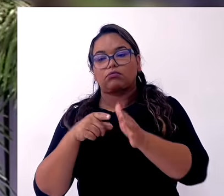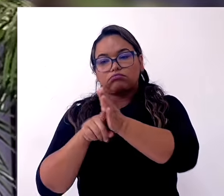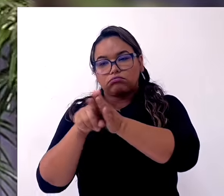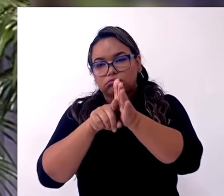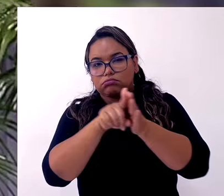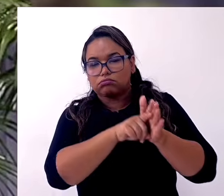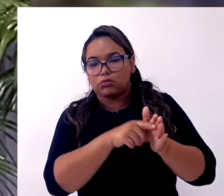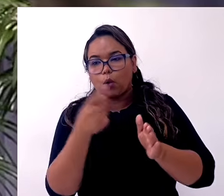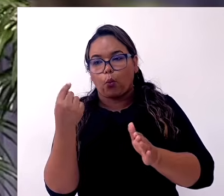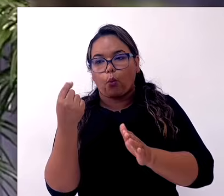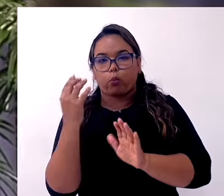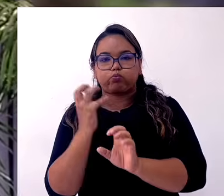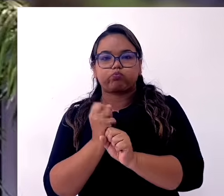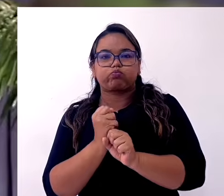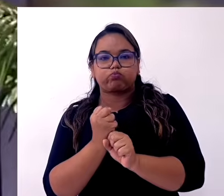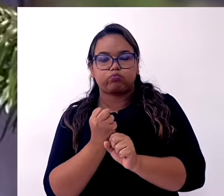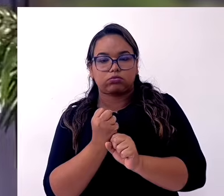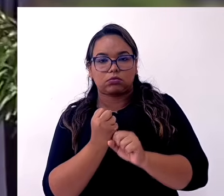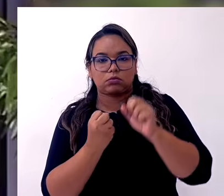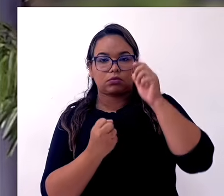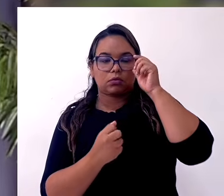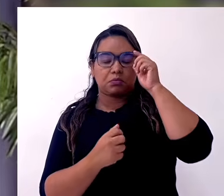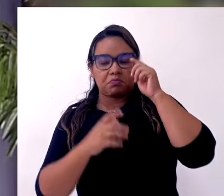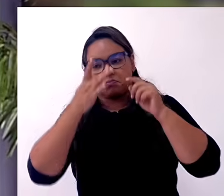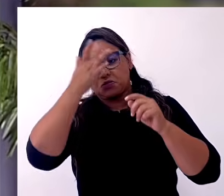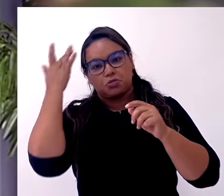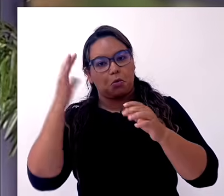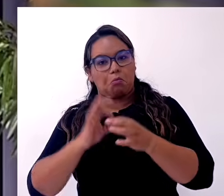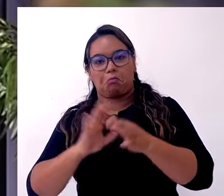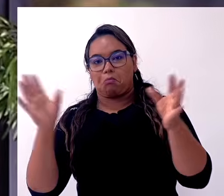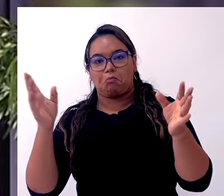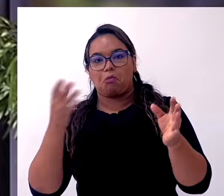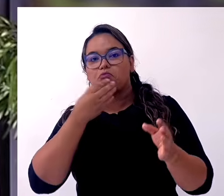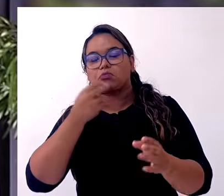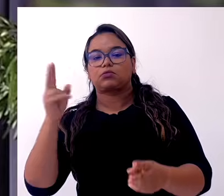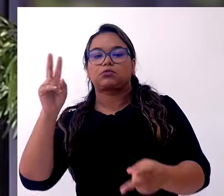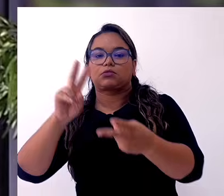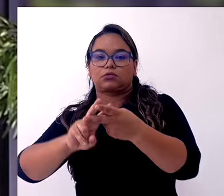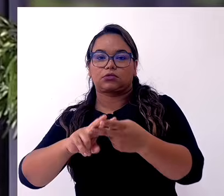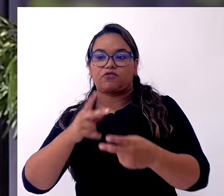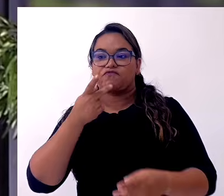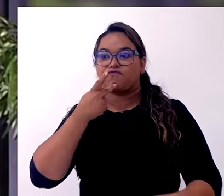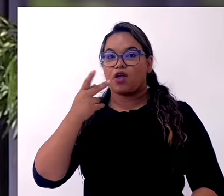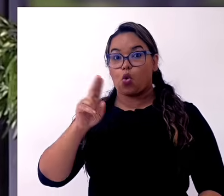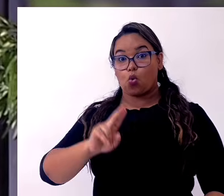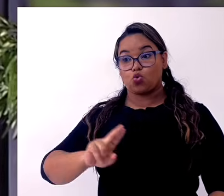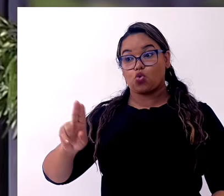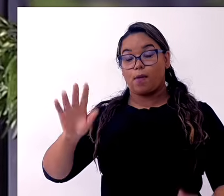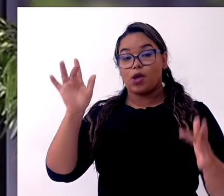prisão. Eles o prenderam por causa de uma situação de jogo ilícito.